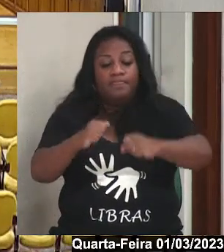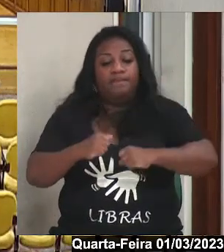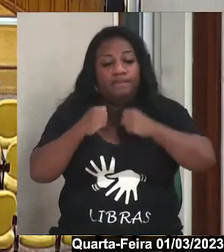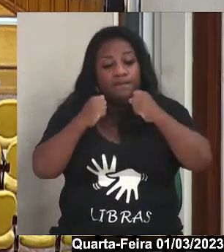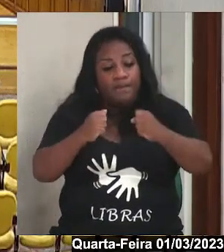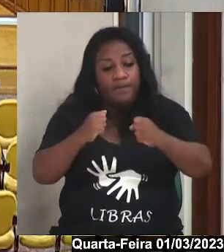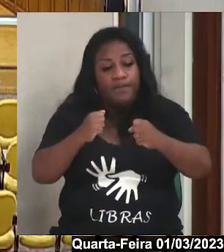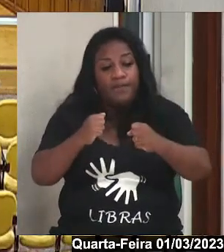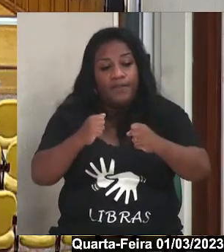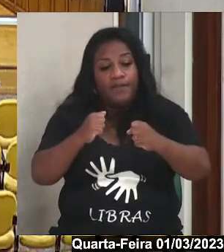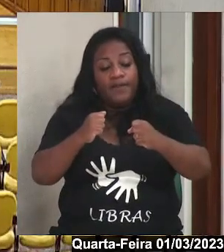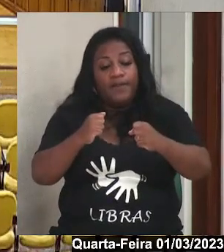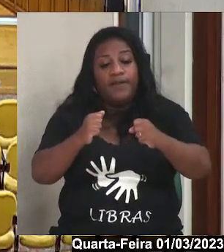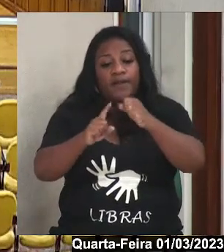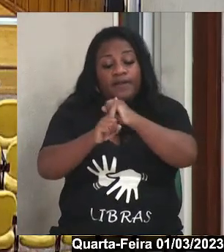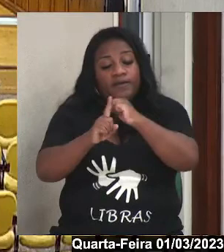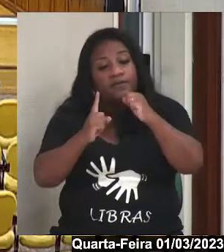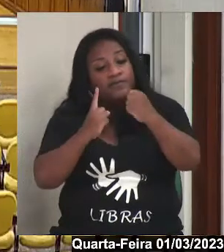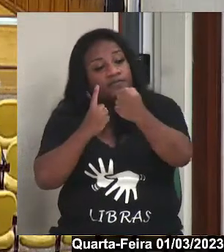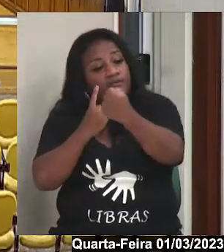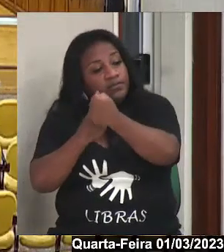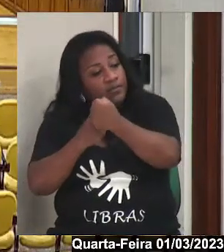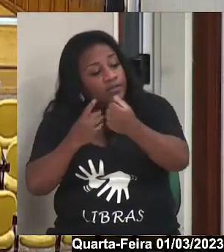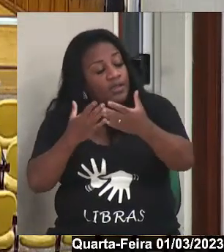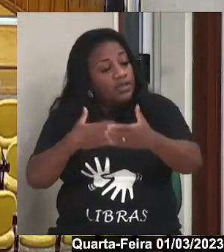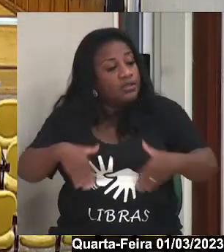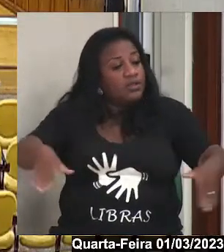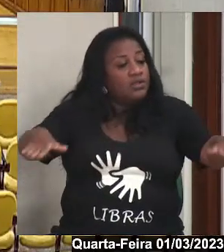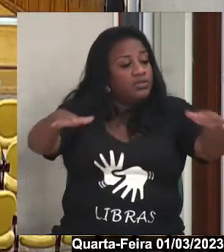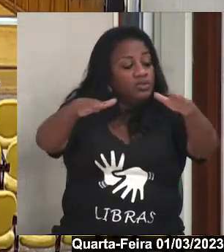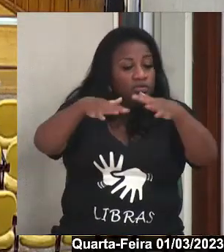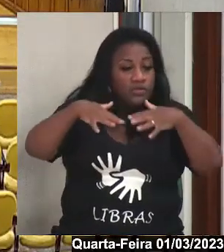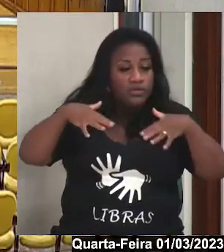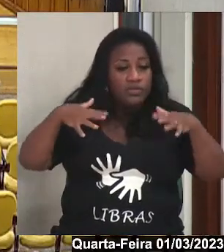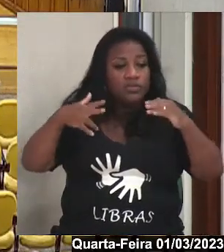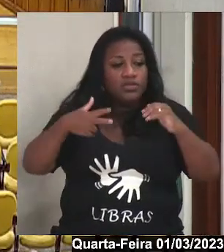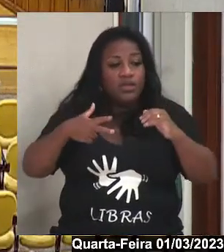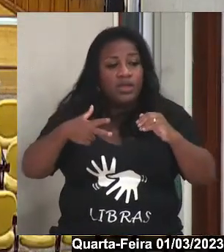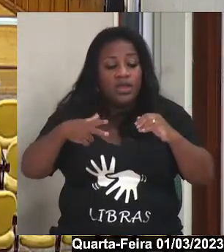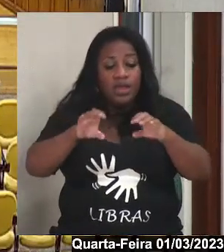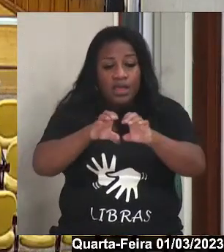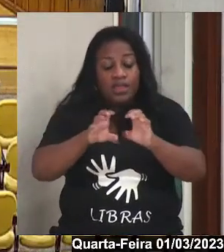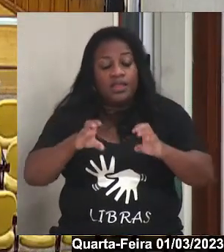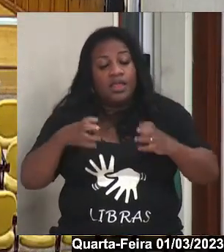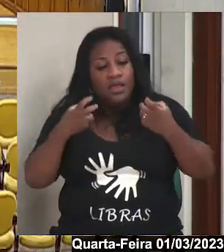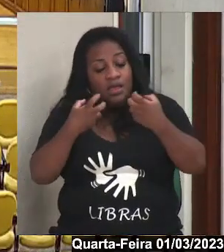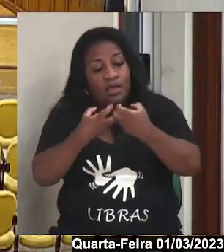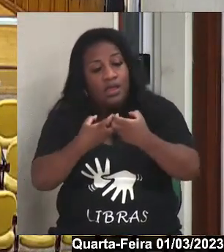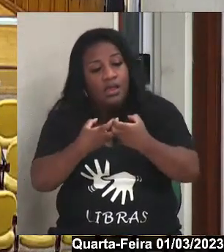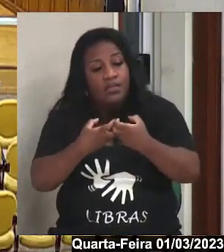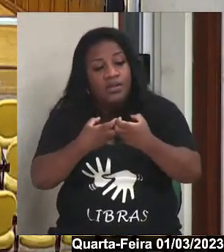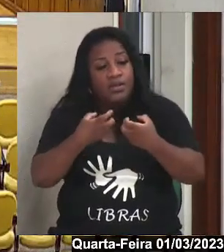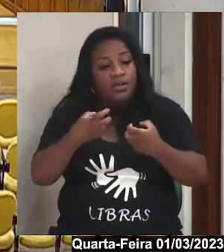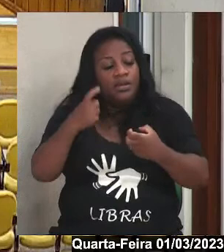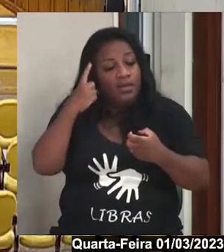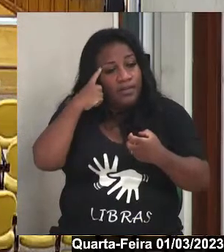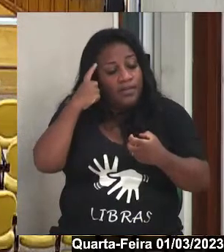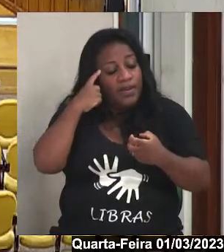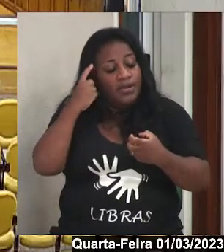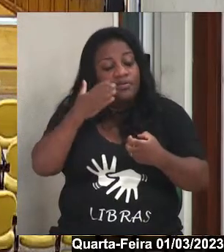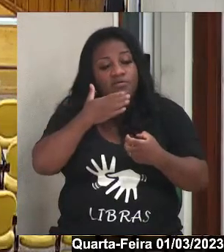poder público, que é onde se resolve as coisas e termina tudo aqui na Câmara Municipal, para o próximo orçamento